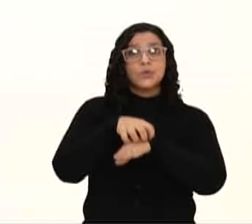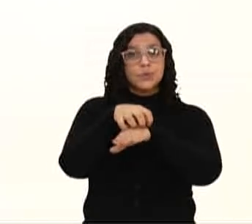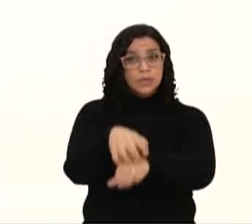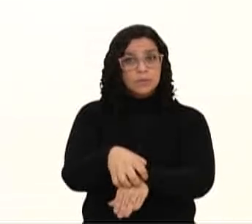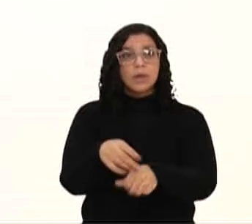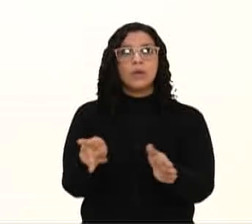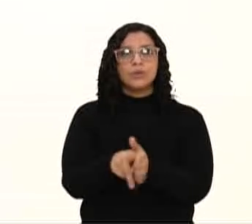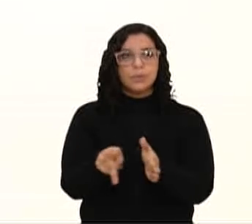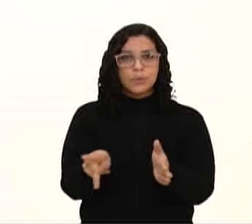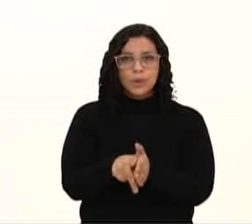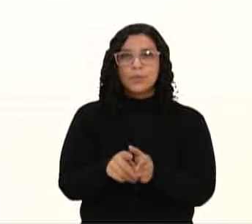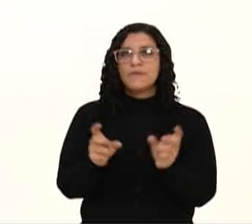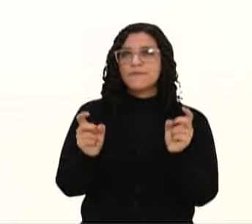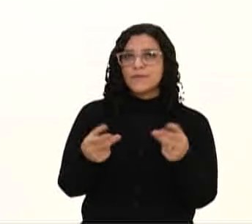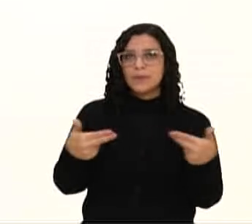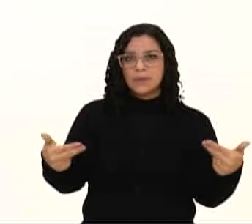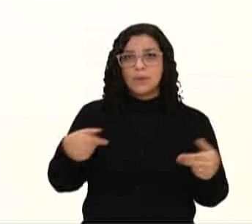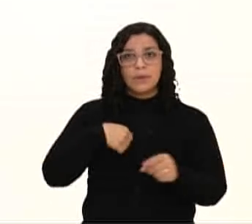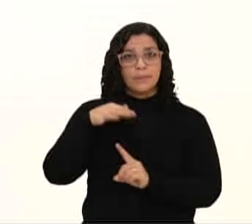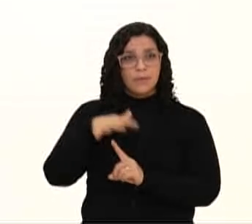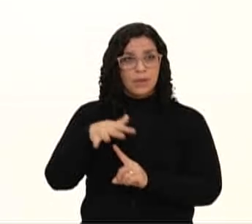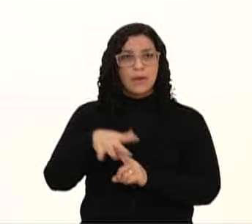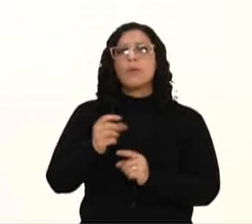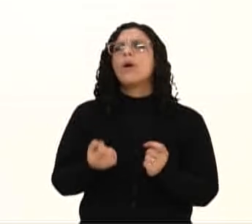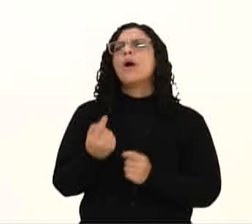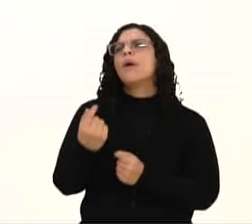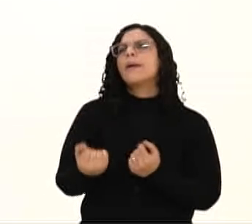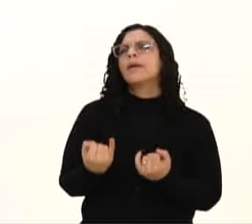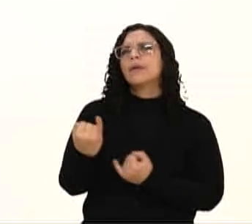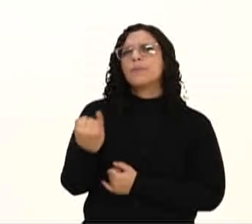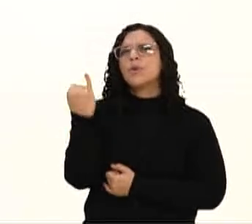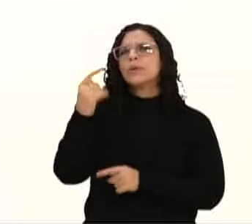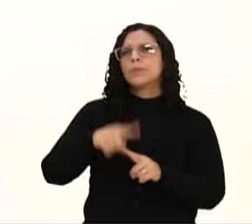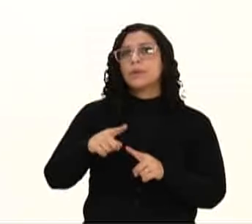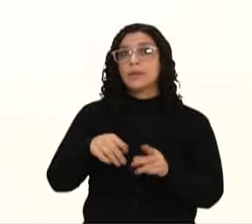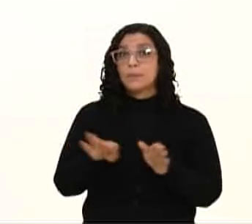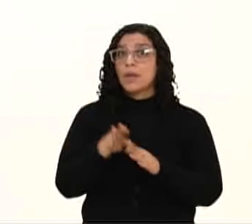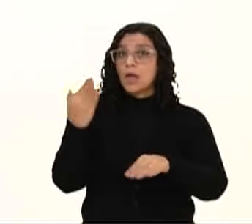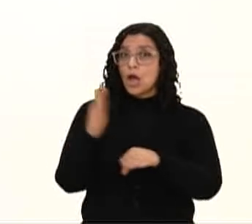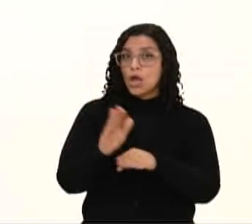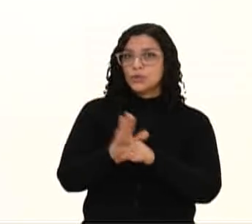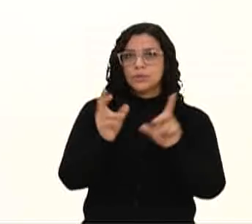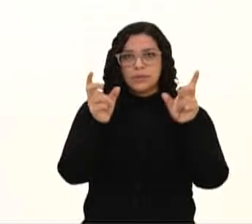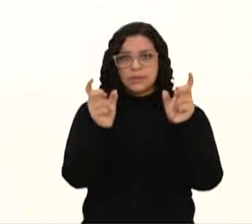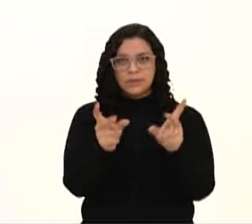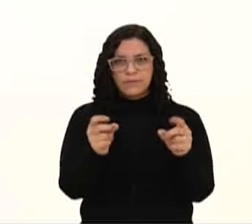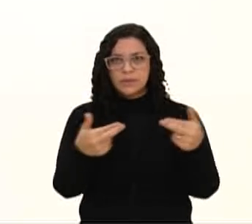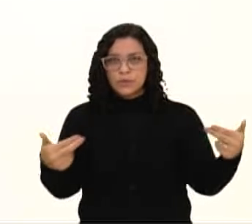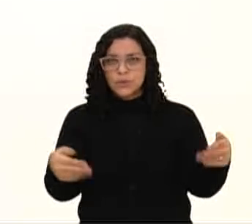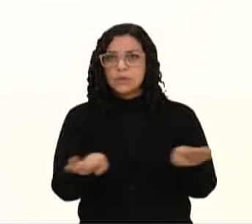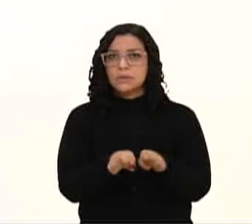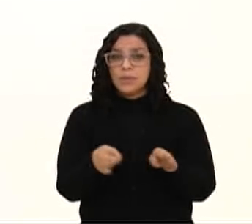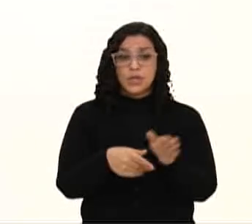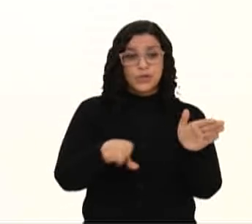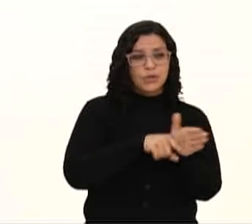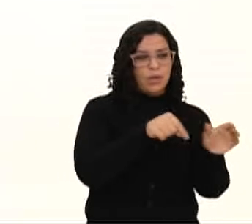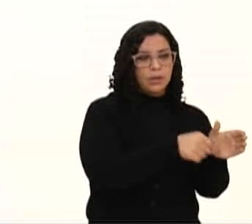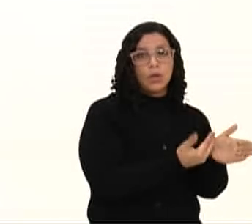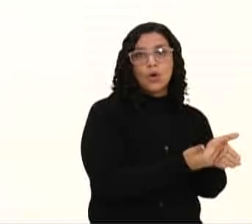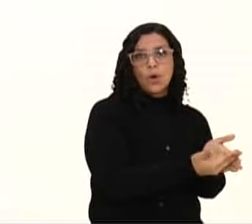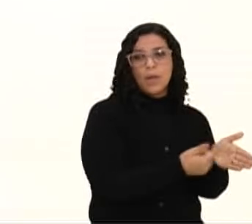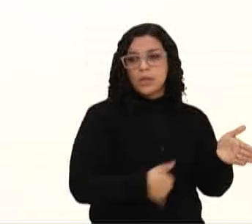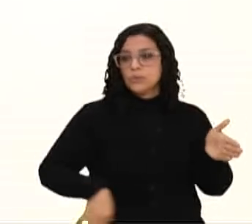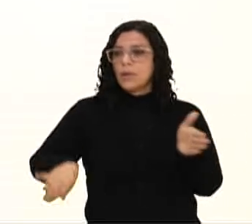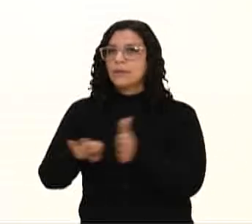para a produção e circulação de mercadorias no Paraná. Qual é a importância? Favorece a circulação da produção desde o seu local de origem até